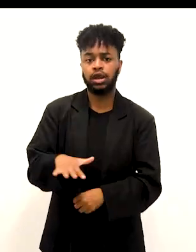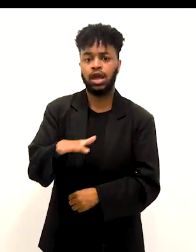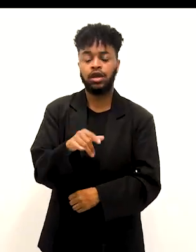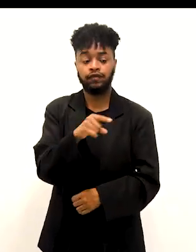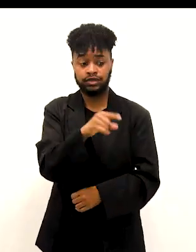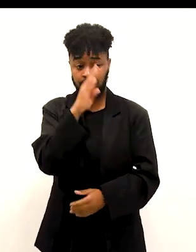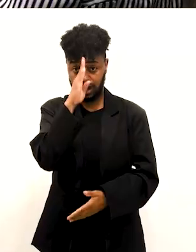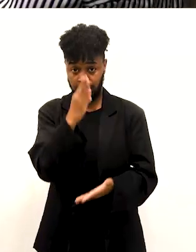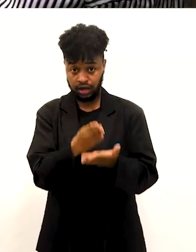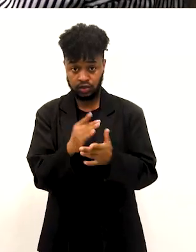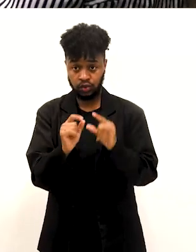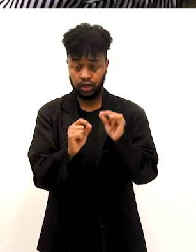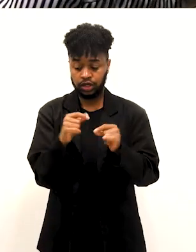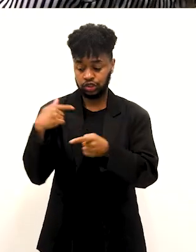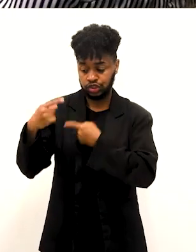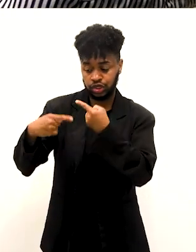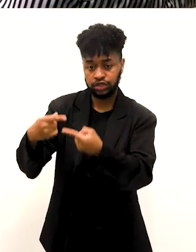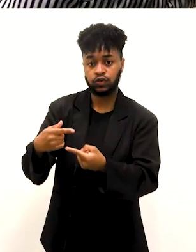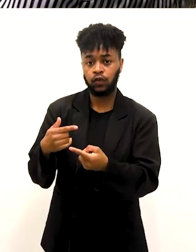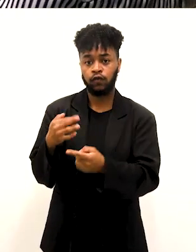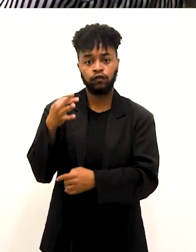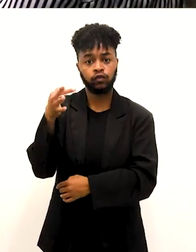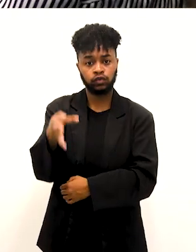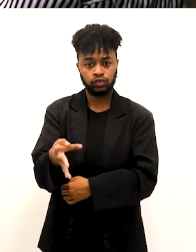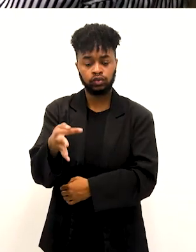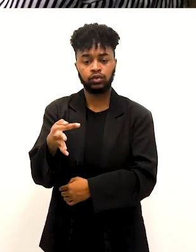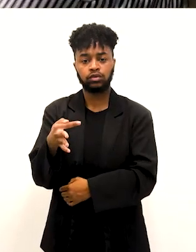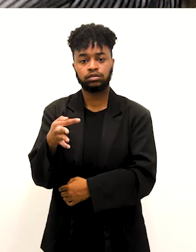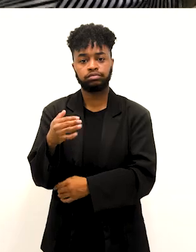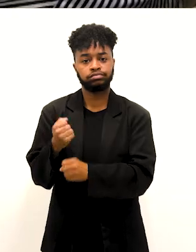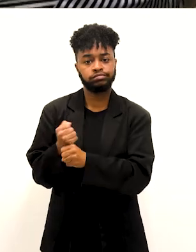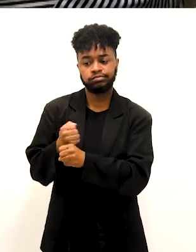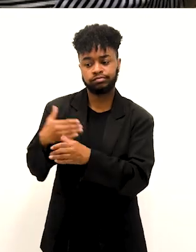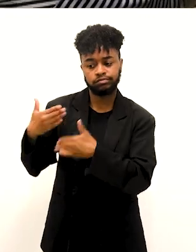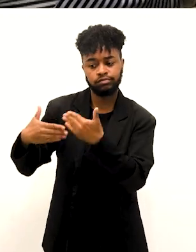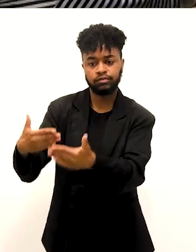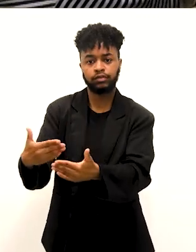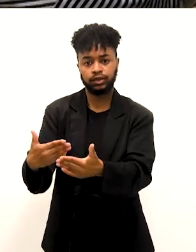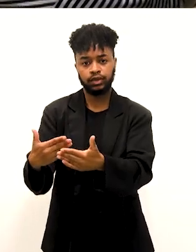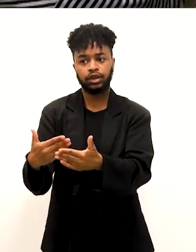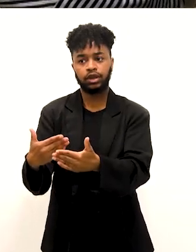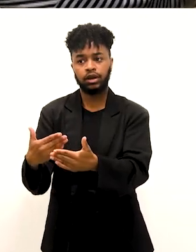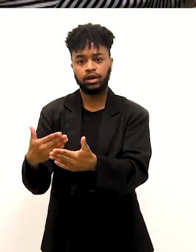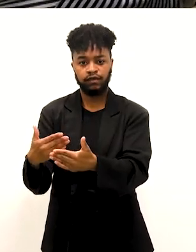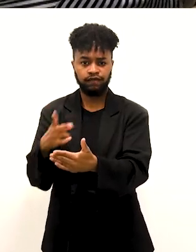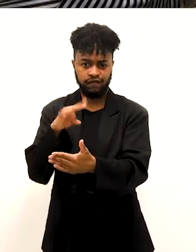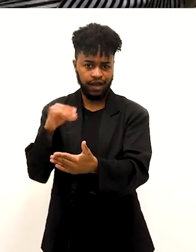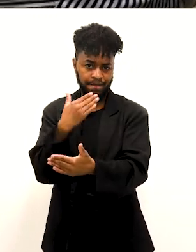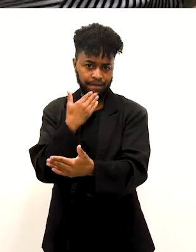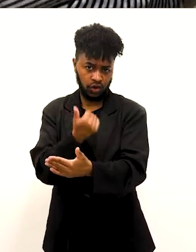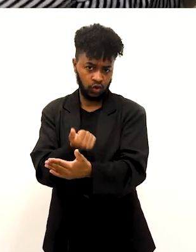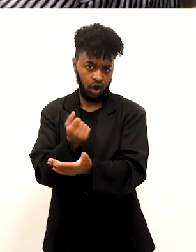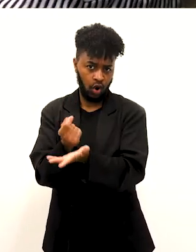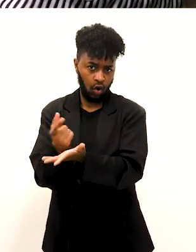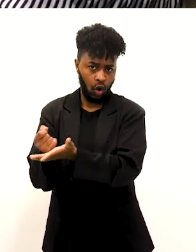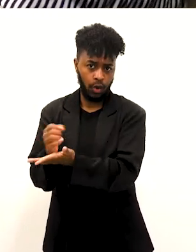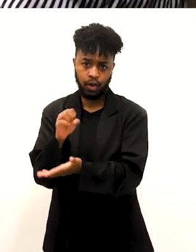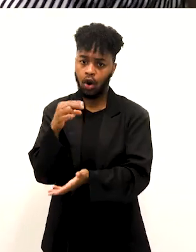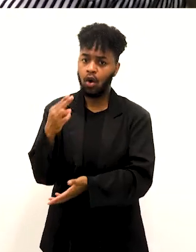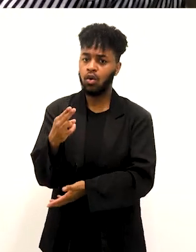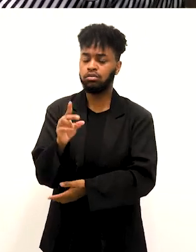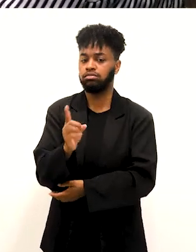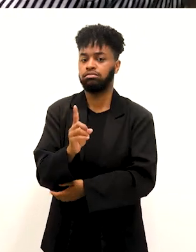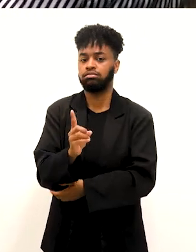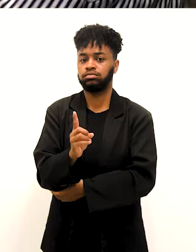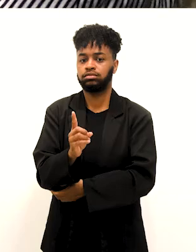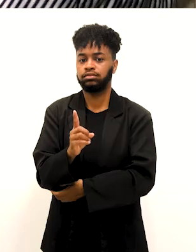área. Você acredita que as próximas gerações, os próximos anos, tendem por uma melhora realmente desse consumo? Ou